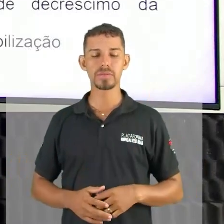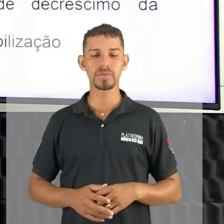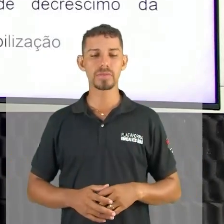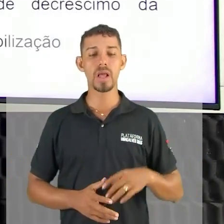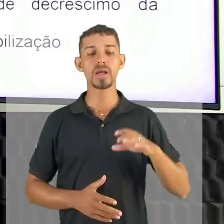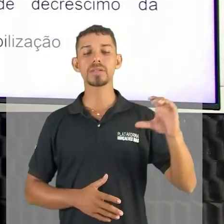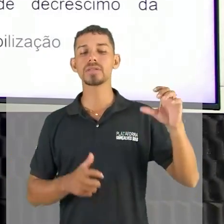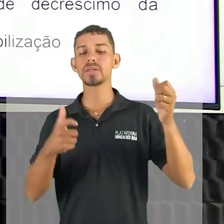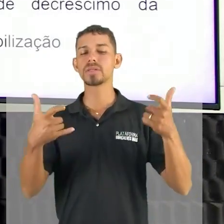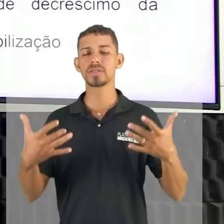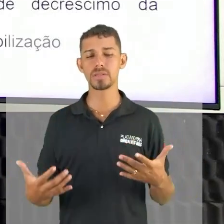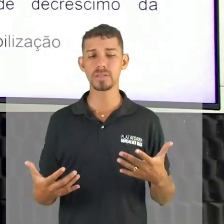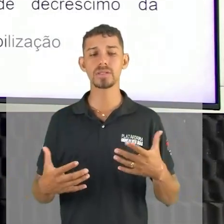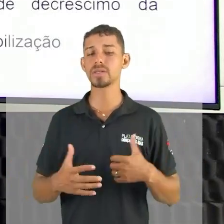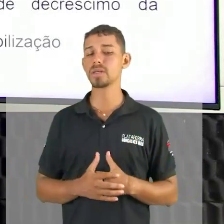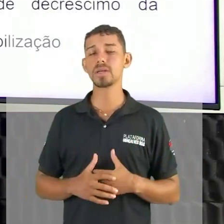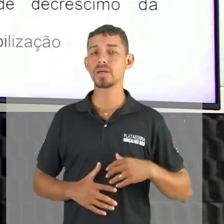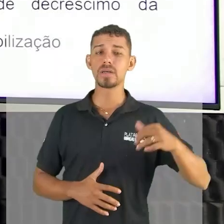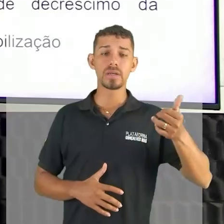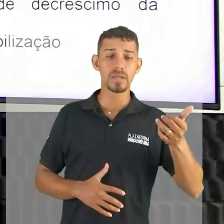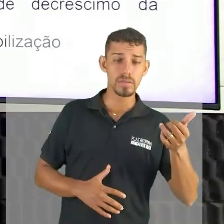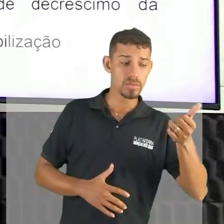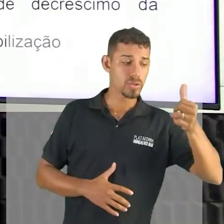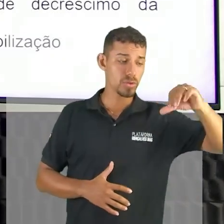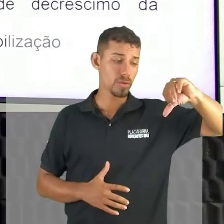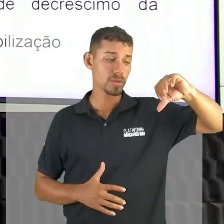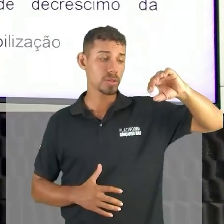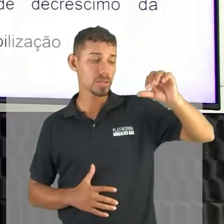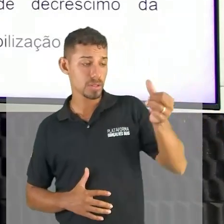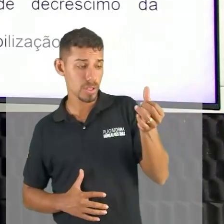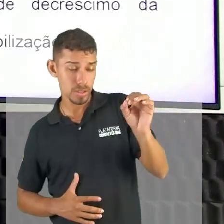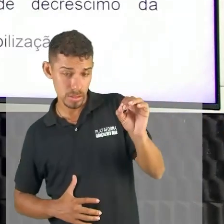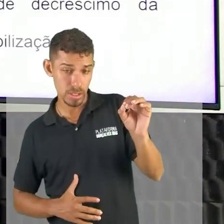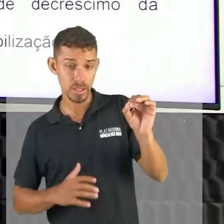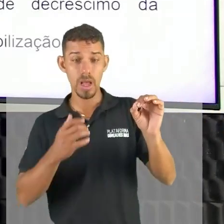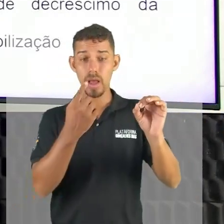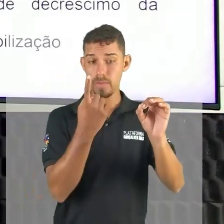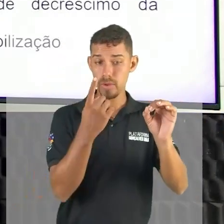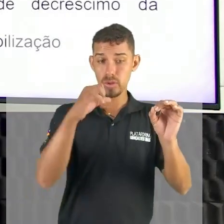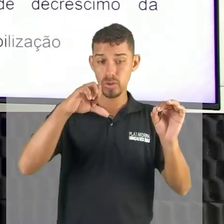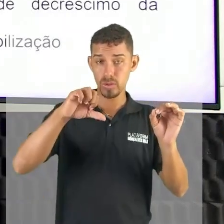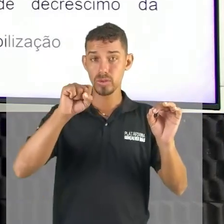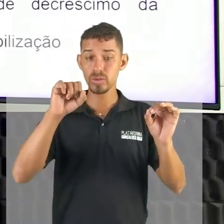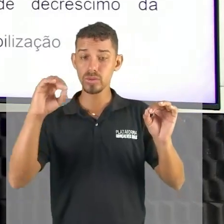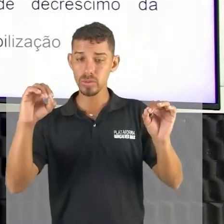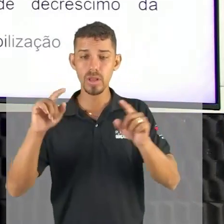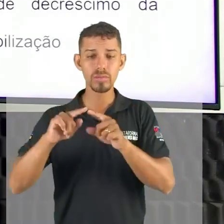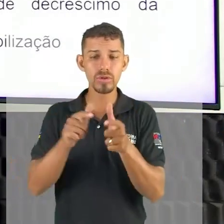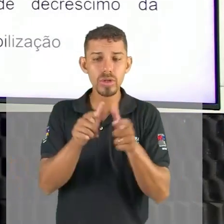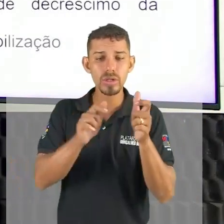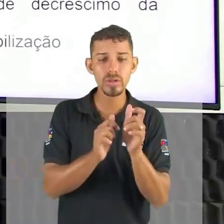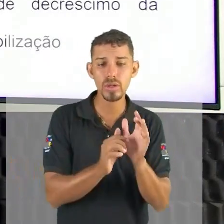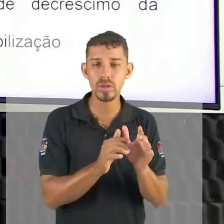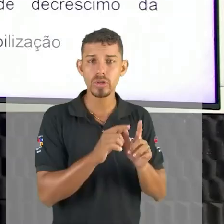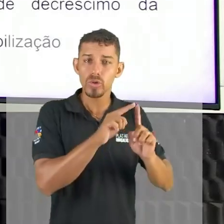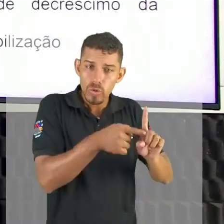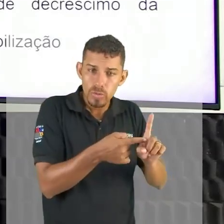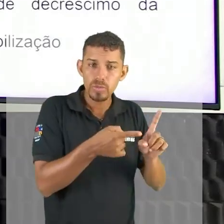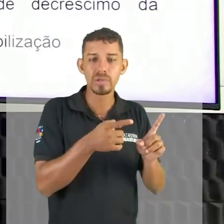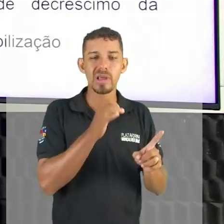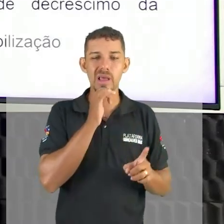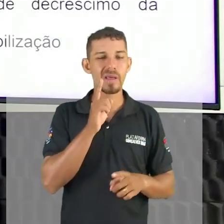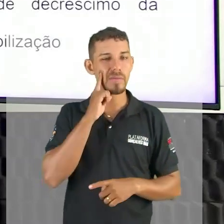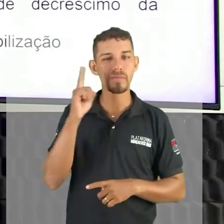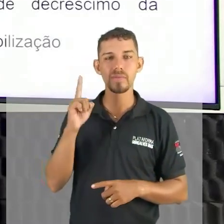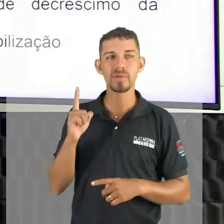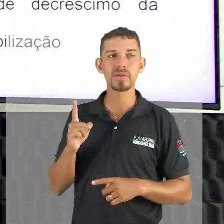A C está inutilizada porque entre 60 e 80 ele diz como de crescimento da taxa de fertilidade. Se você olhar a tabela,